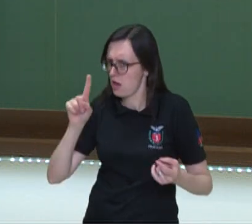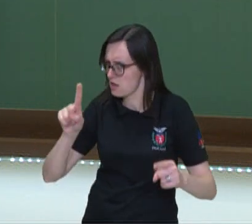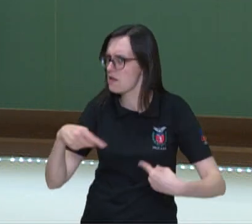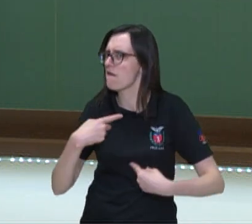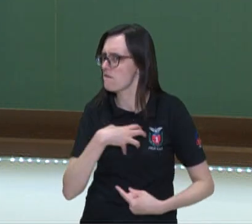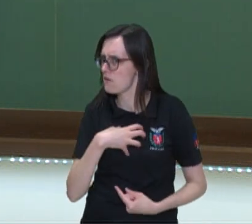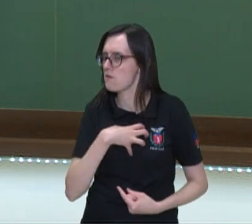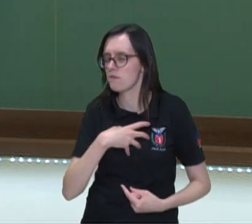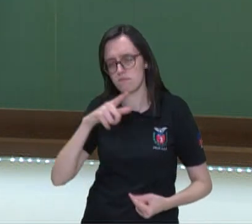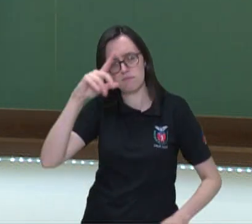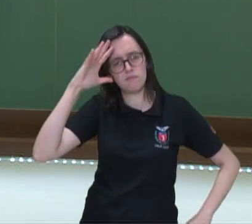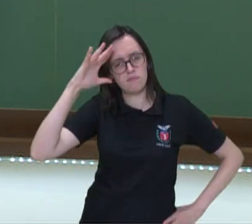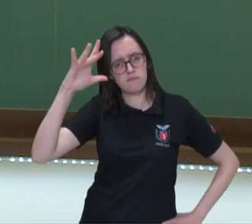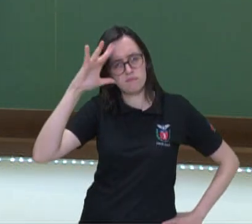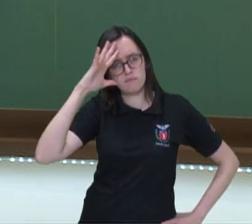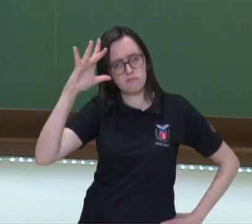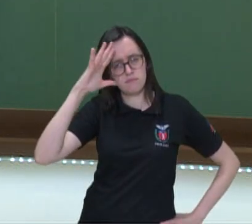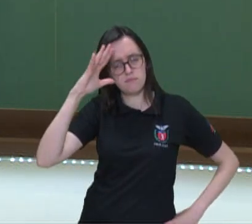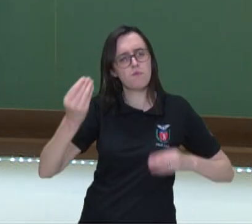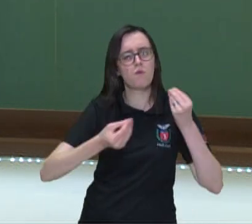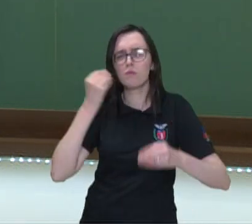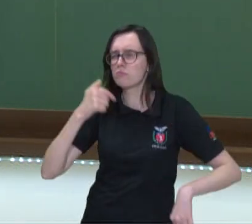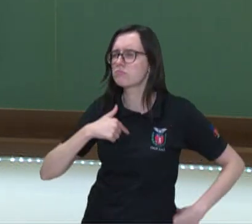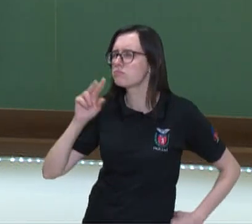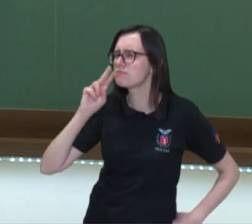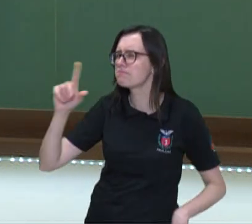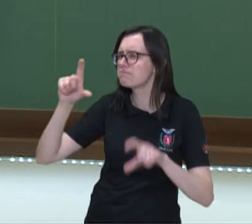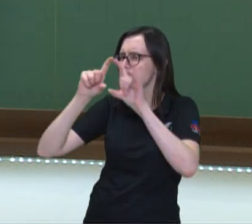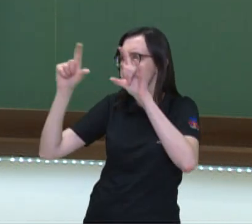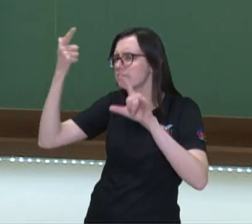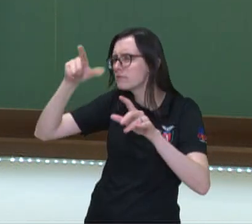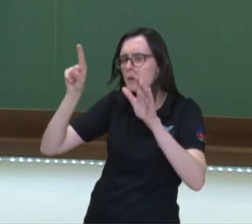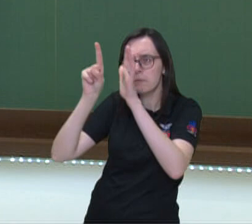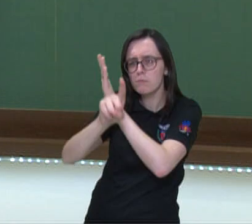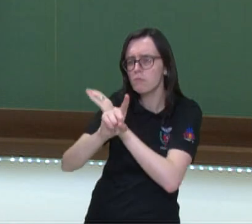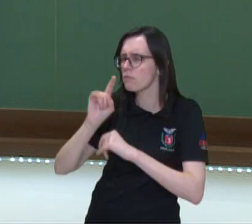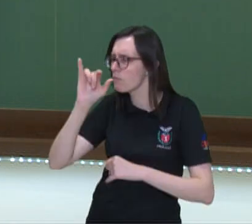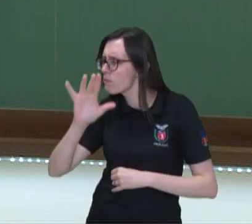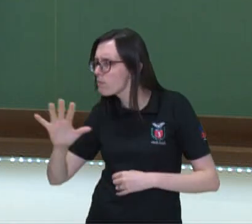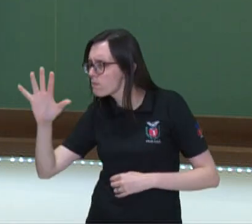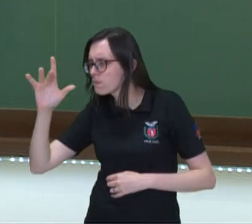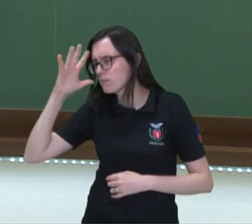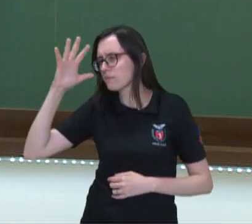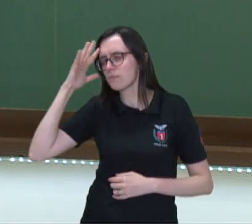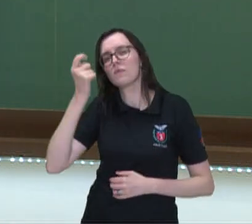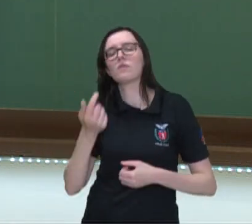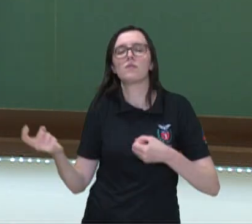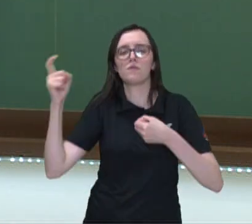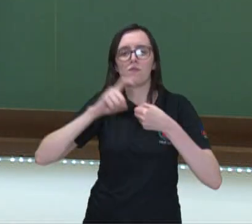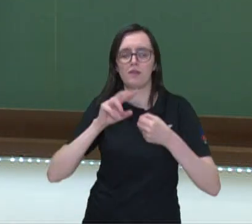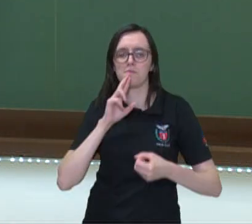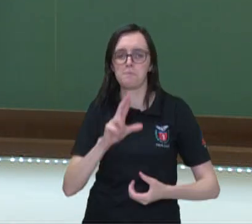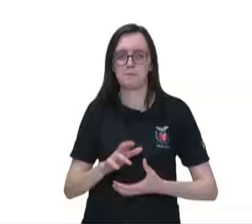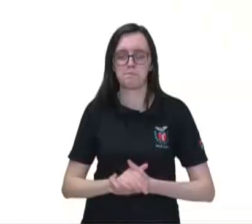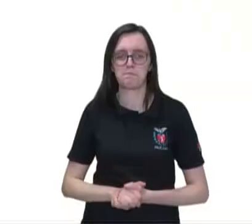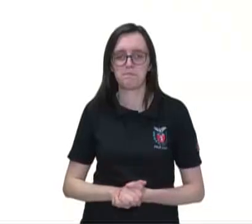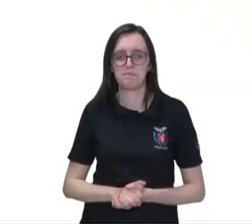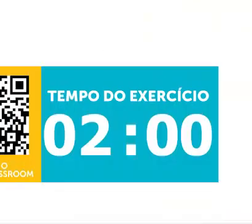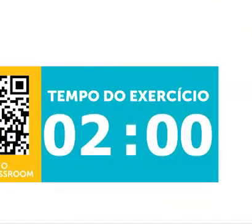desafio. Pense com cuidado, olha ali o enunciado de novo, olha para o desenho, pense um pouquinho e a gente já volta com a resposta.